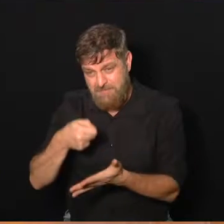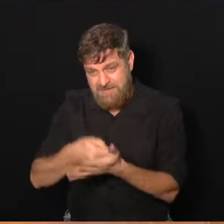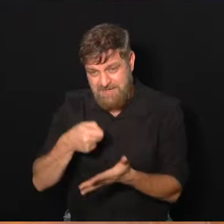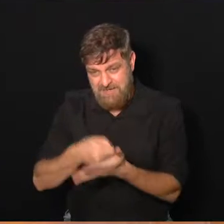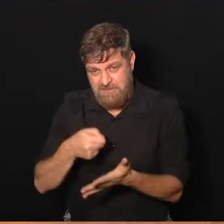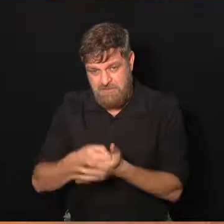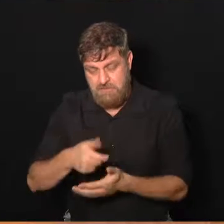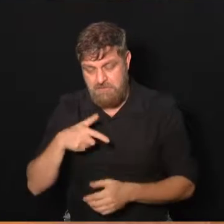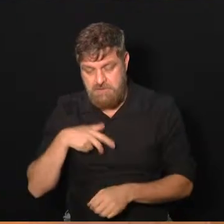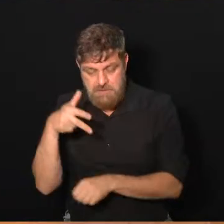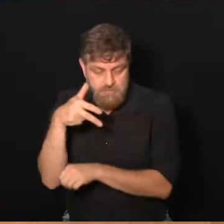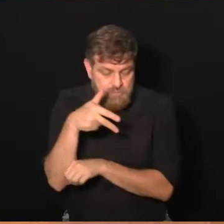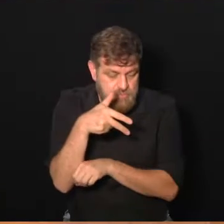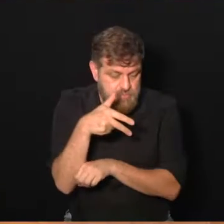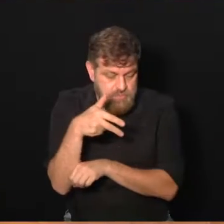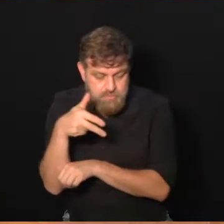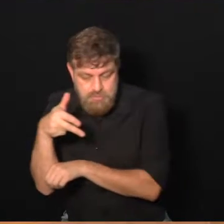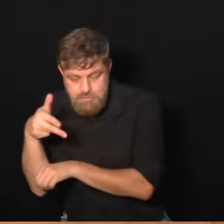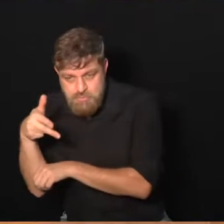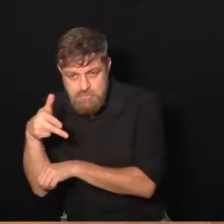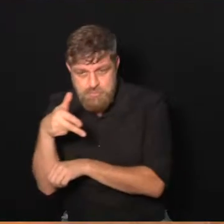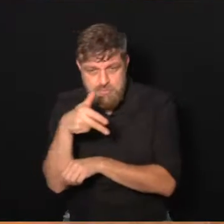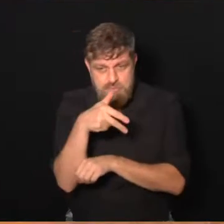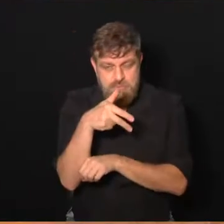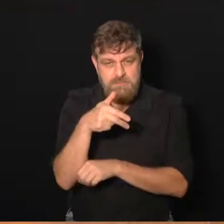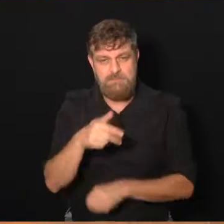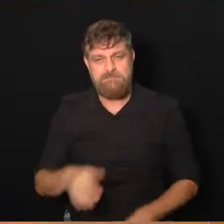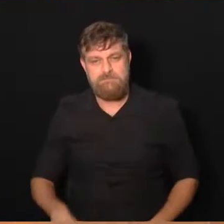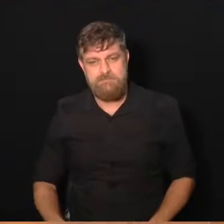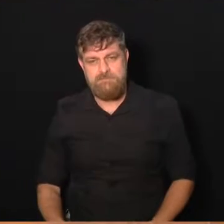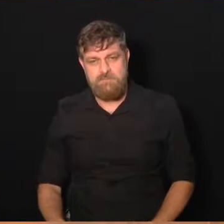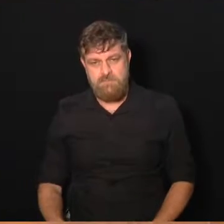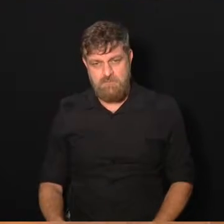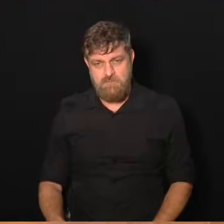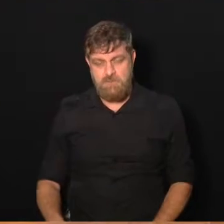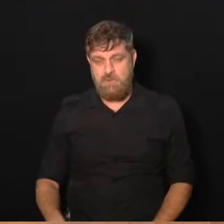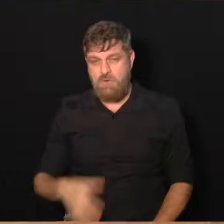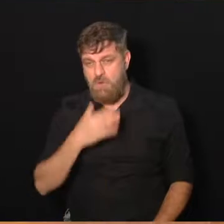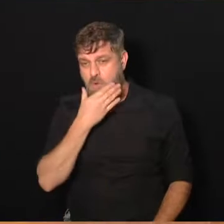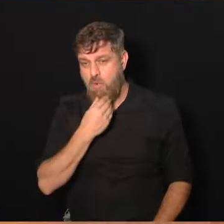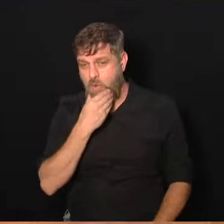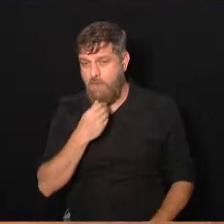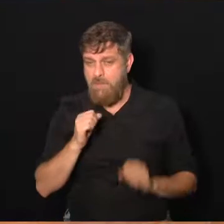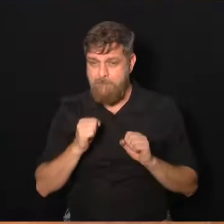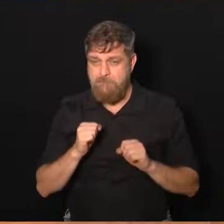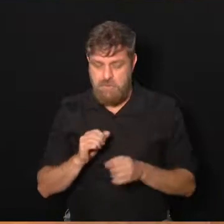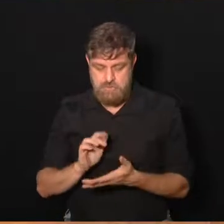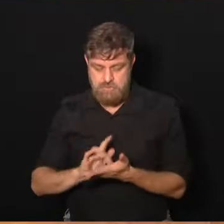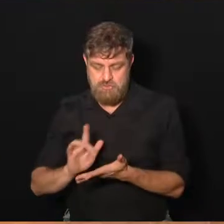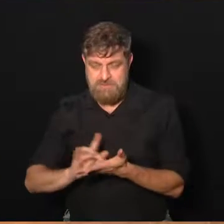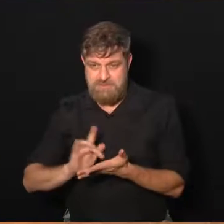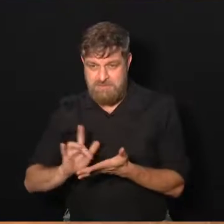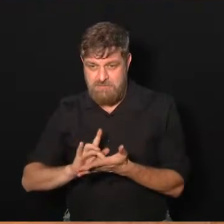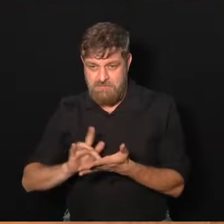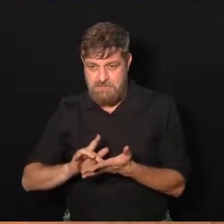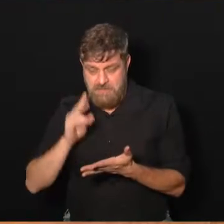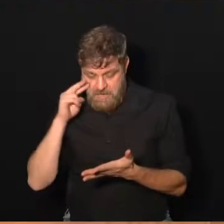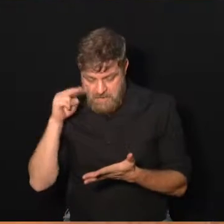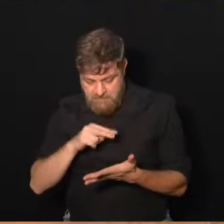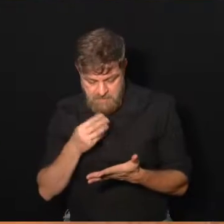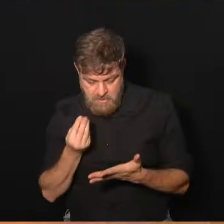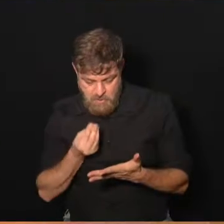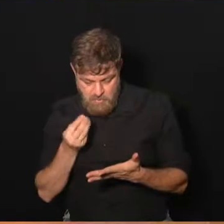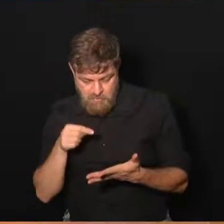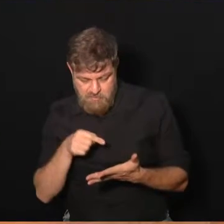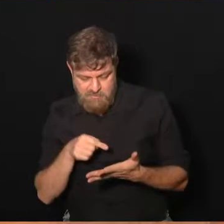ali dentro da clínica do pet shop, o proprietário do animal ele poderá, através do seu celular, acessar a